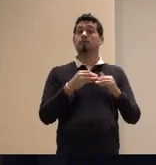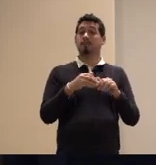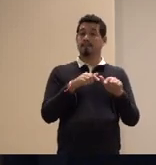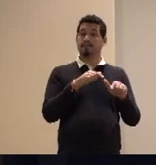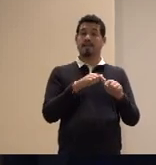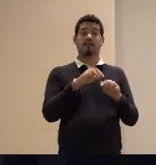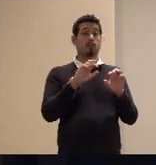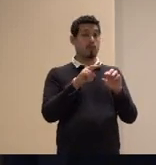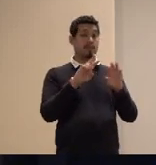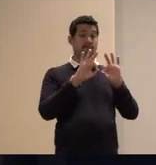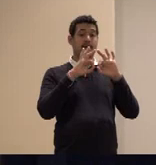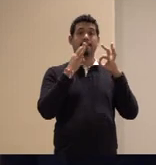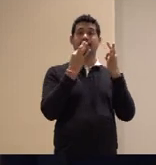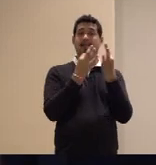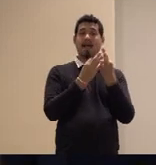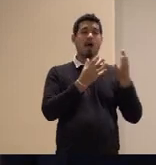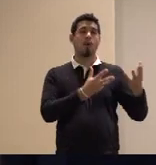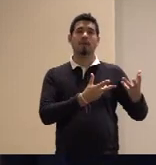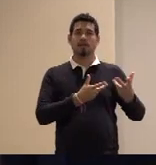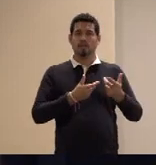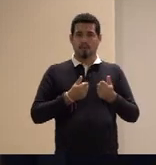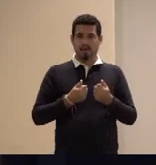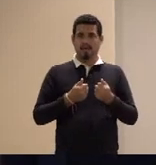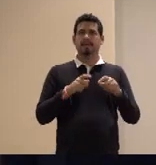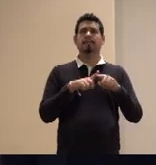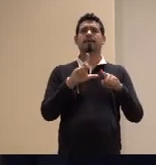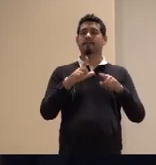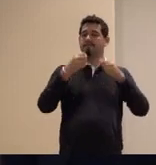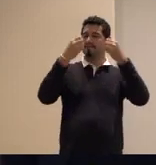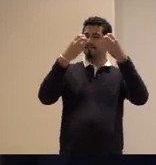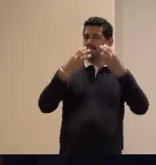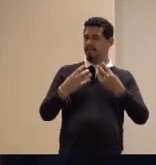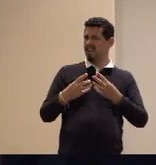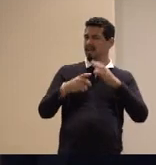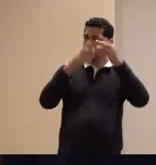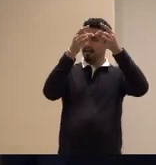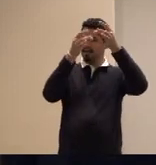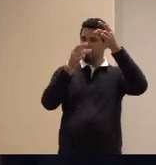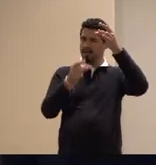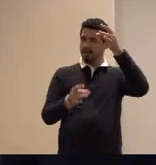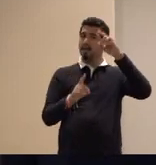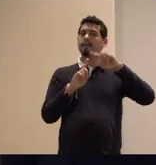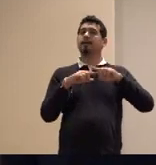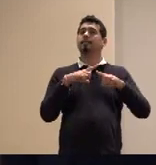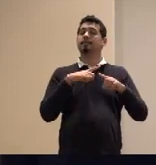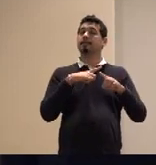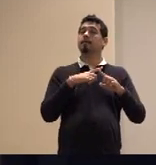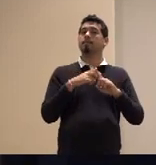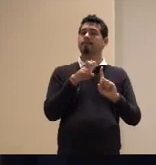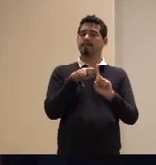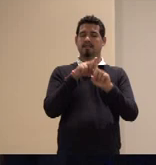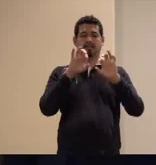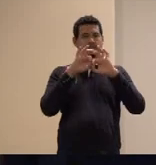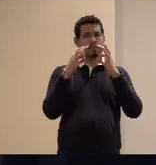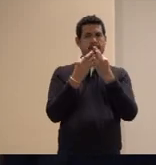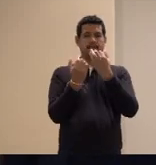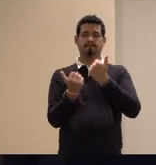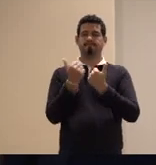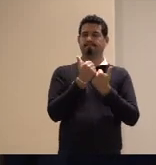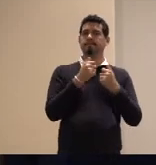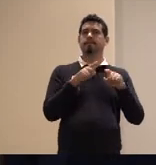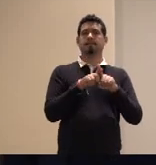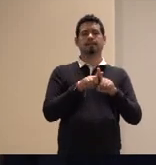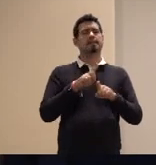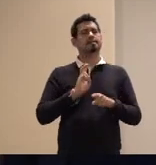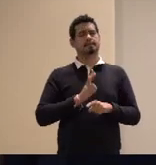Vânia, no período da fala dela, vai trazer mais informações, mas também tem sido uma modalidade de família substitutiva que